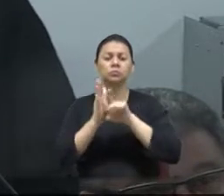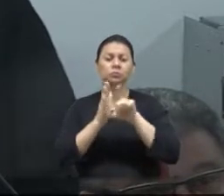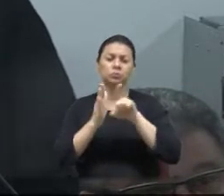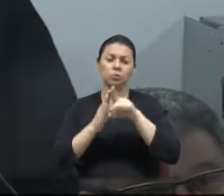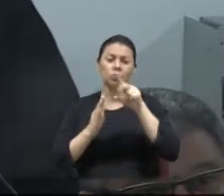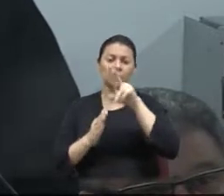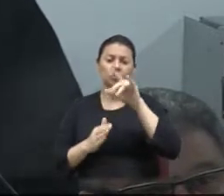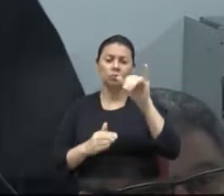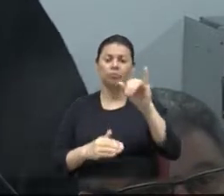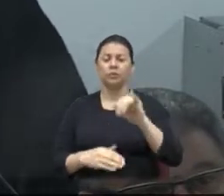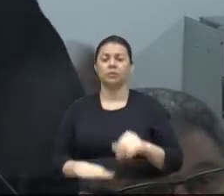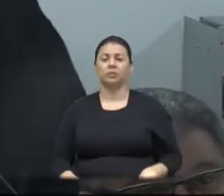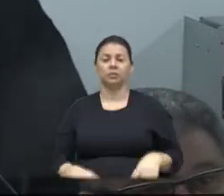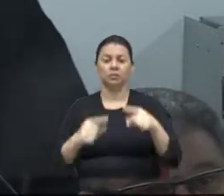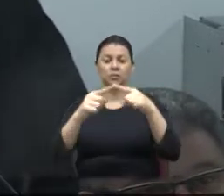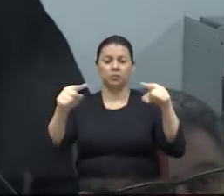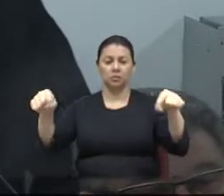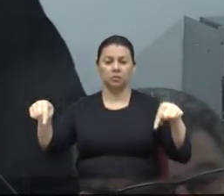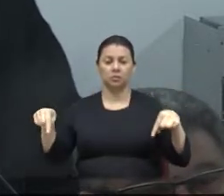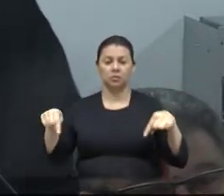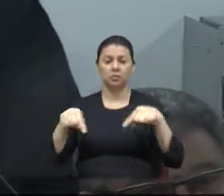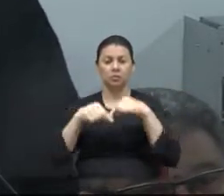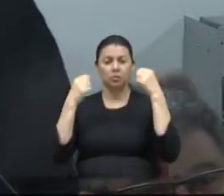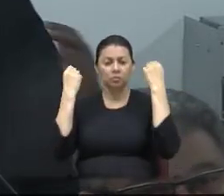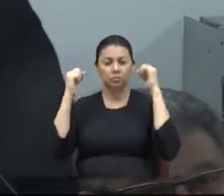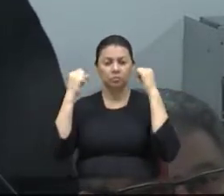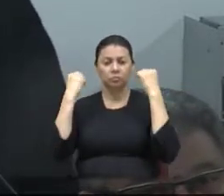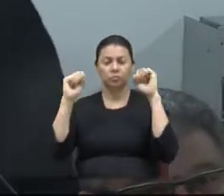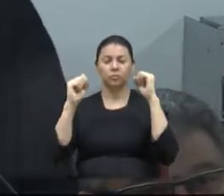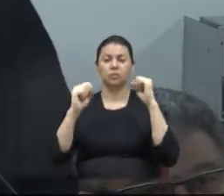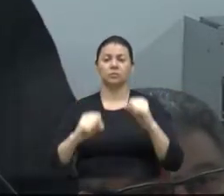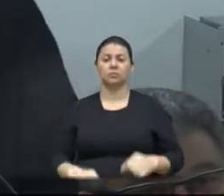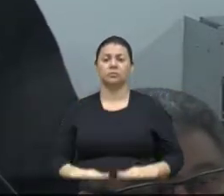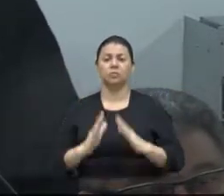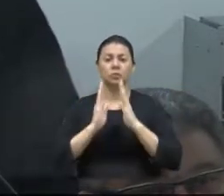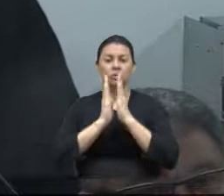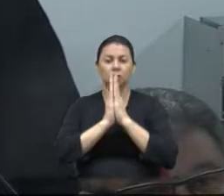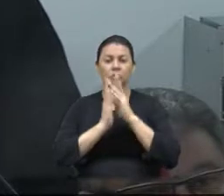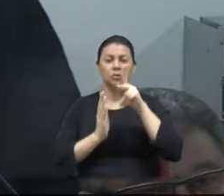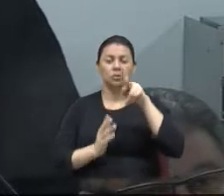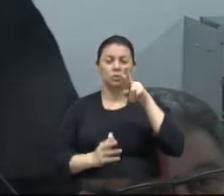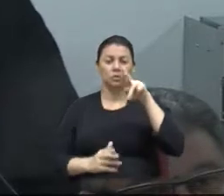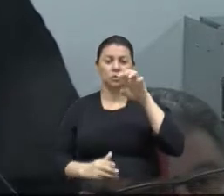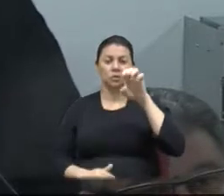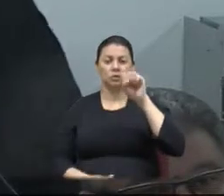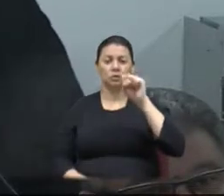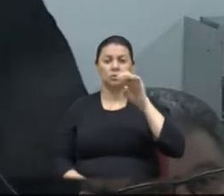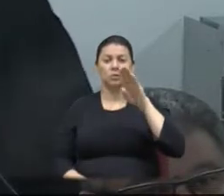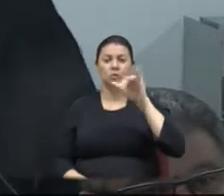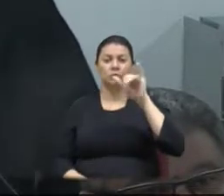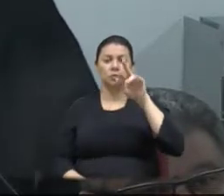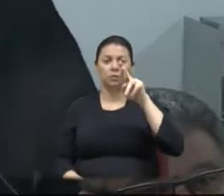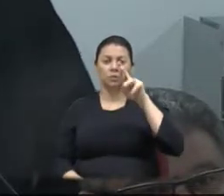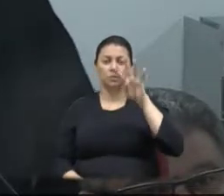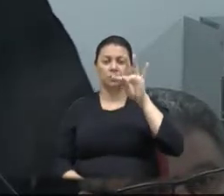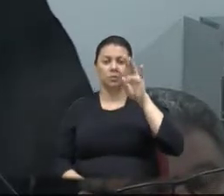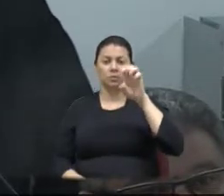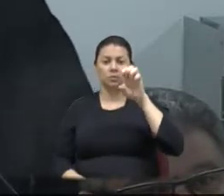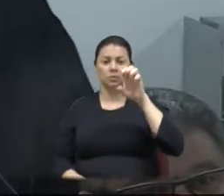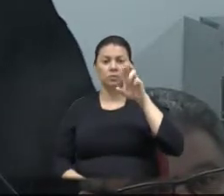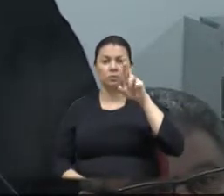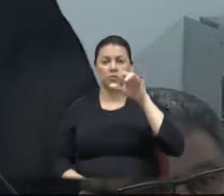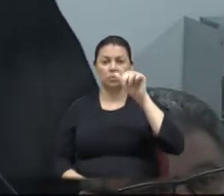e ali para plantar uma sementinha do evangelho no nosso coração ali participei de acampamento de criança